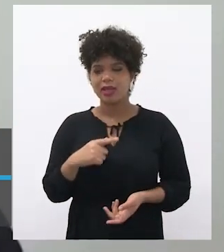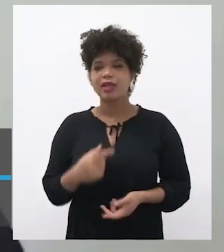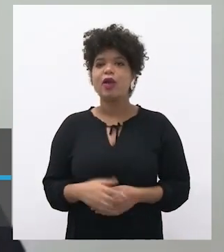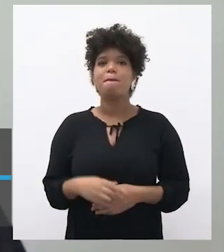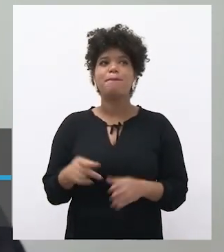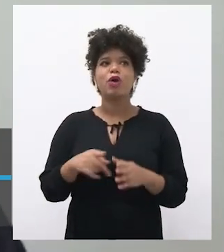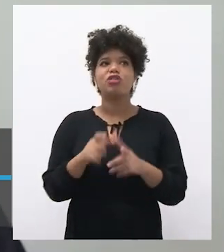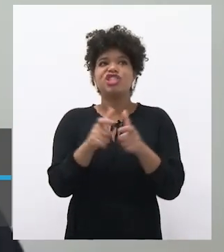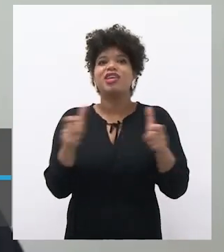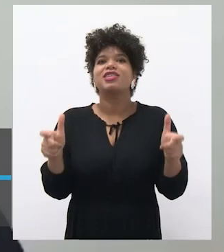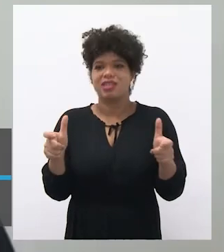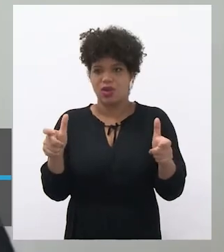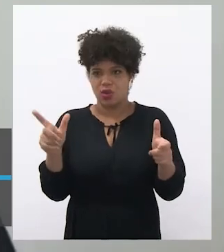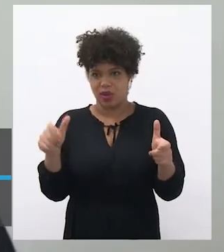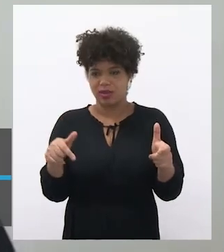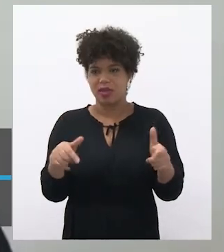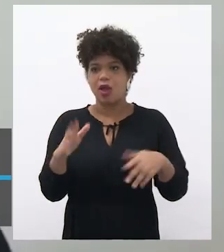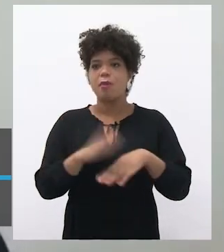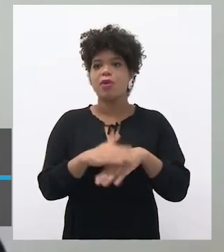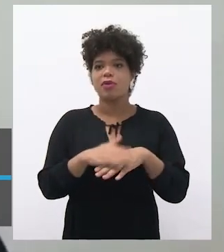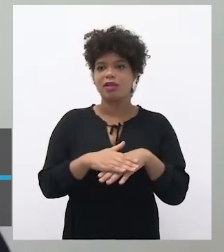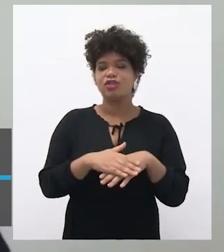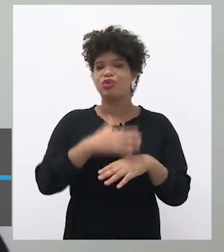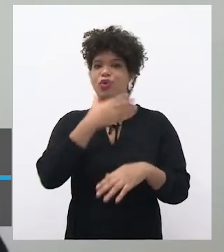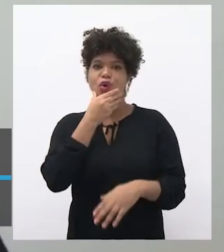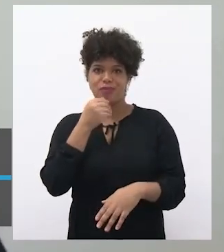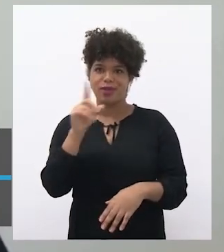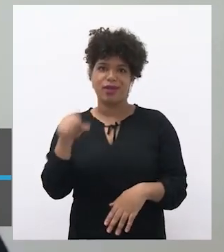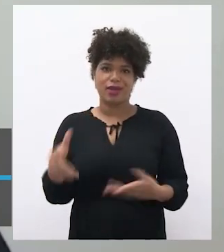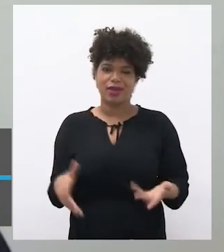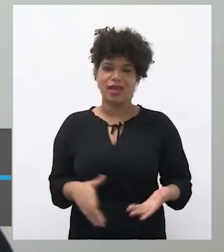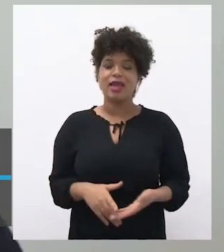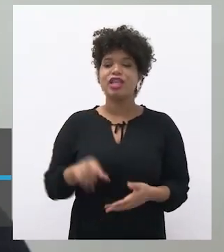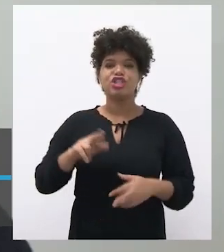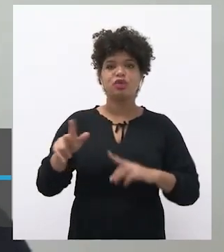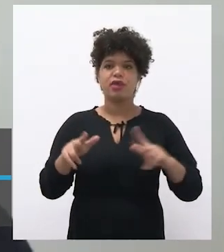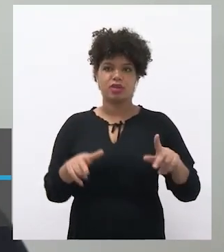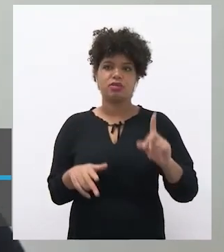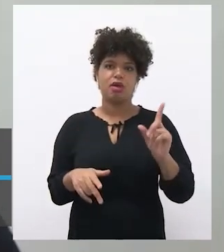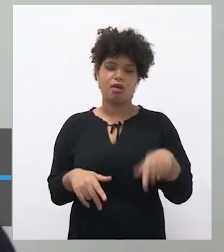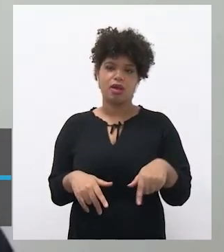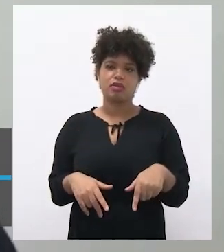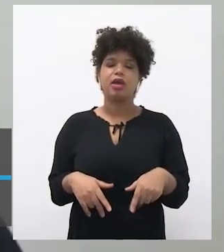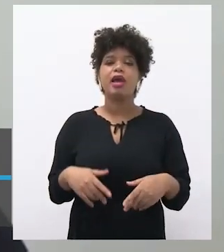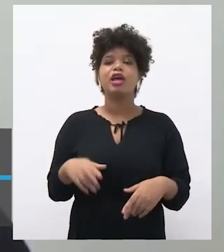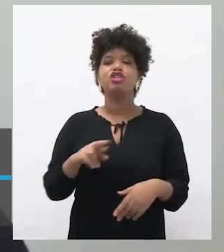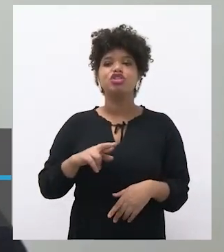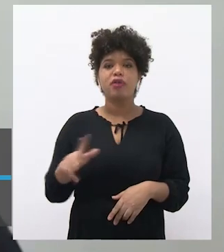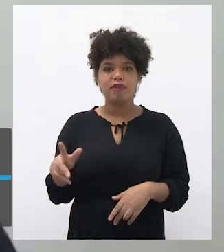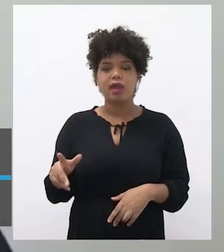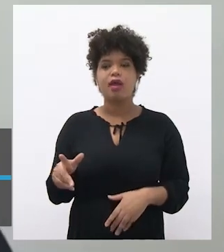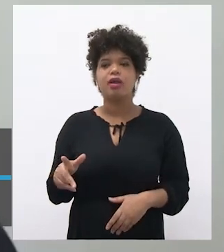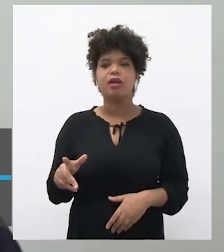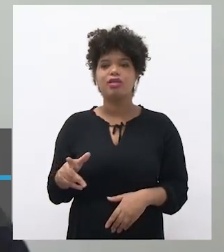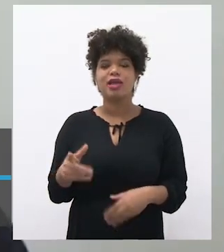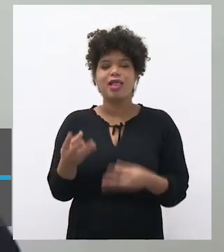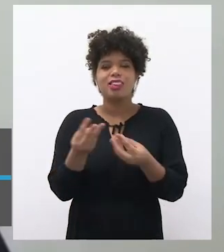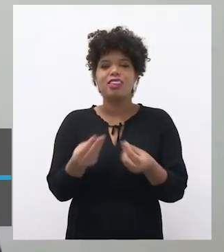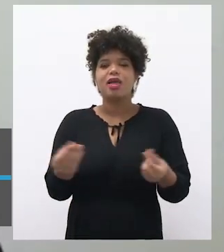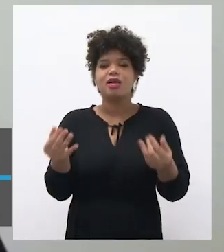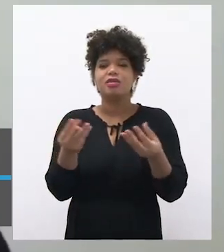de violência doméstica. Além disso, de medidas penais, a Lei Maria da Penha só tem a proibição da aplicação de